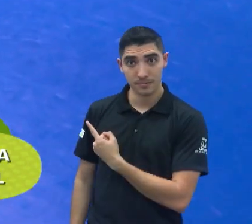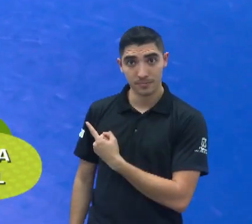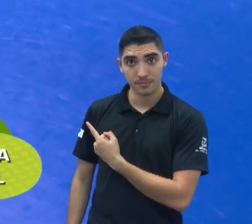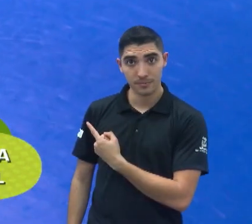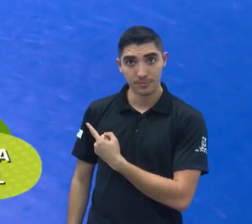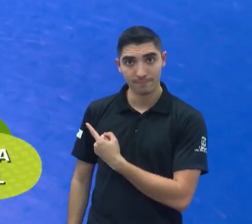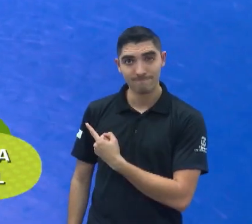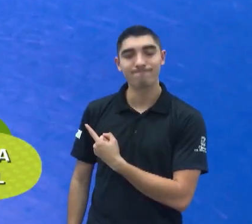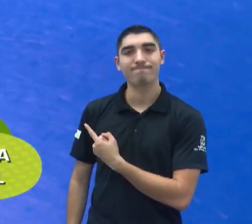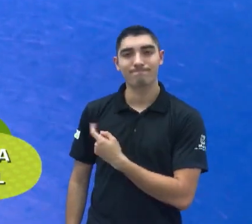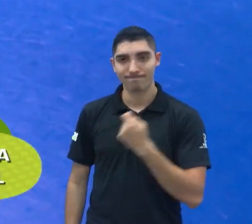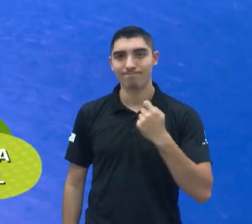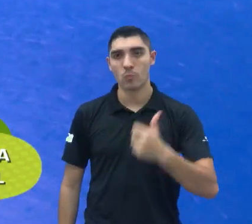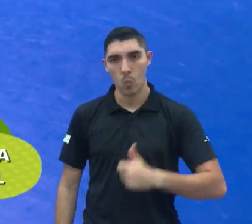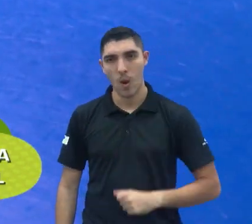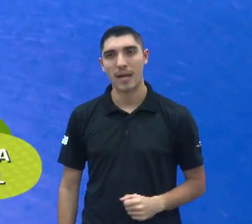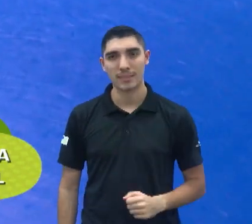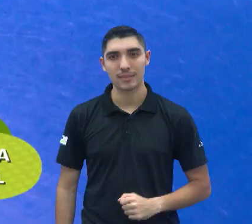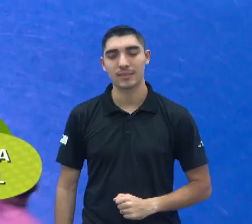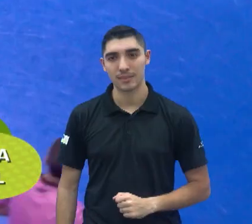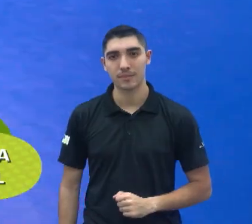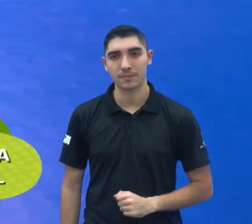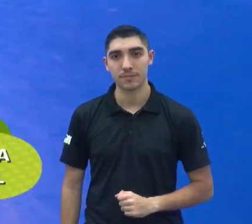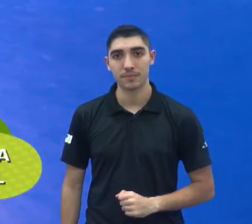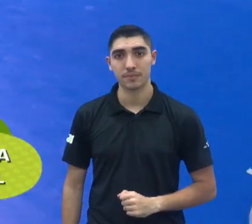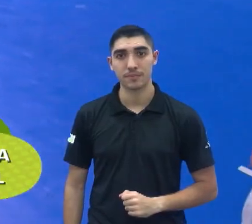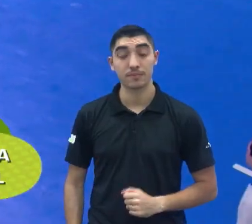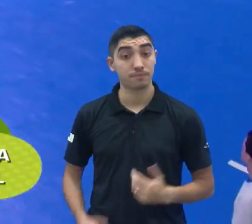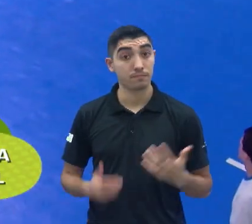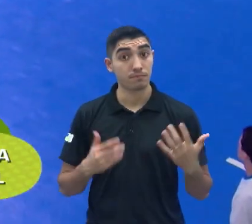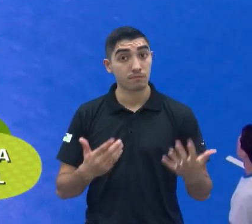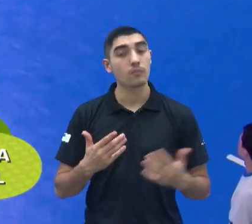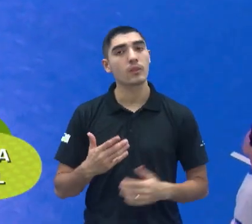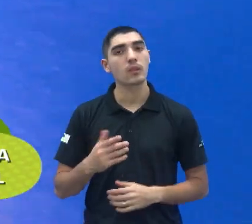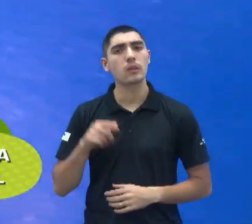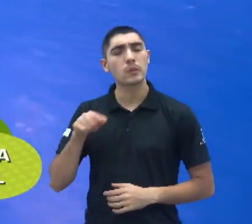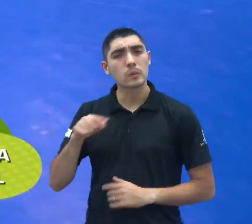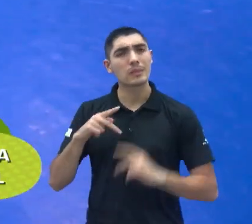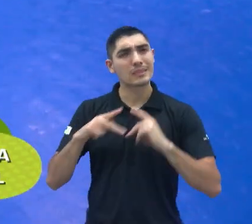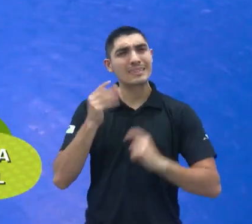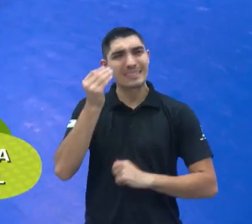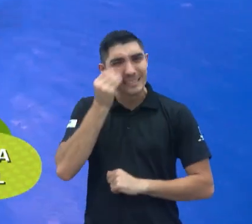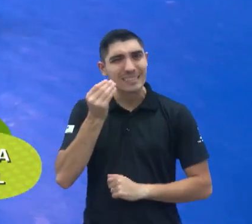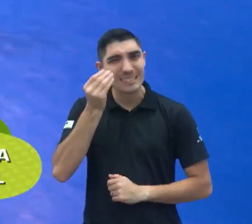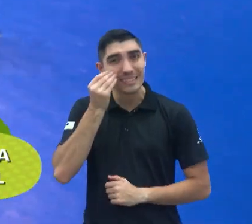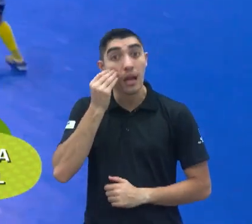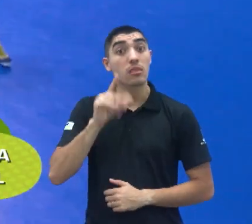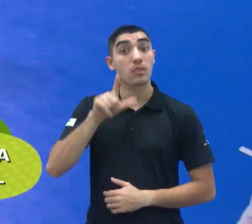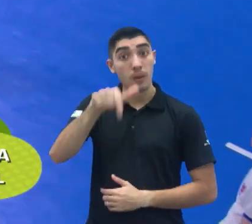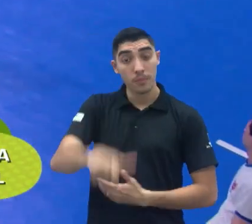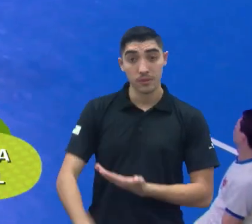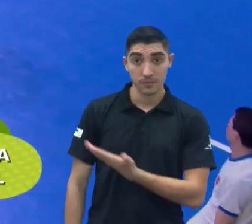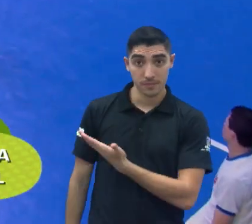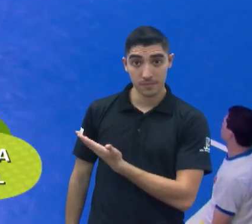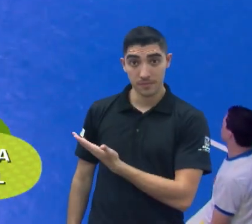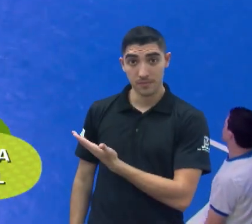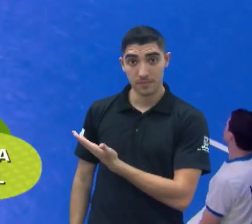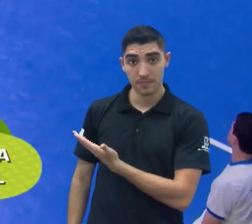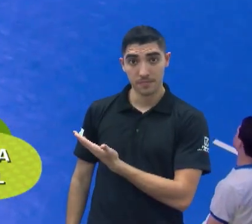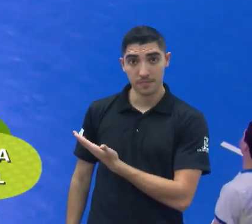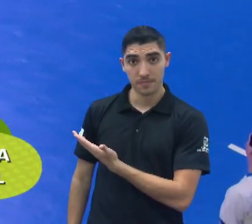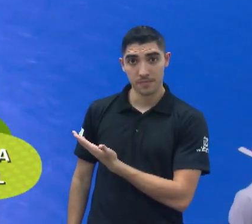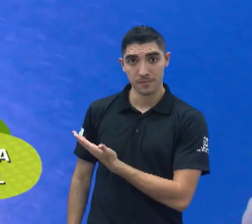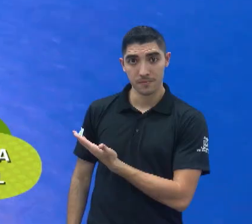de Gustavo. Seria um golaço. Se tentando o gol de calcanhar não deu certo, quem sabe um